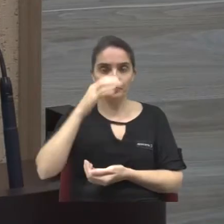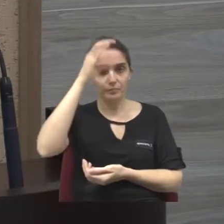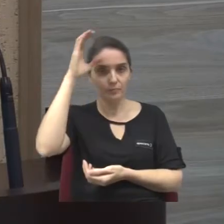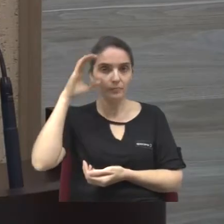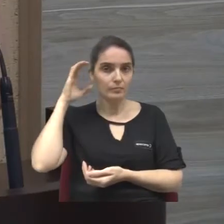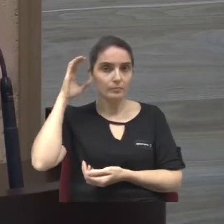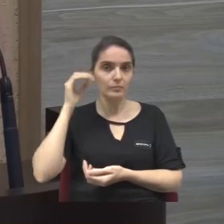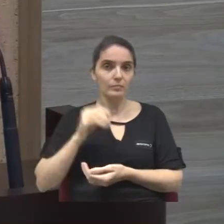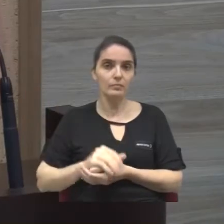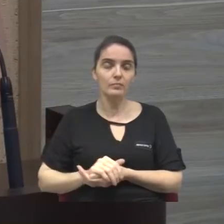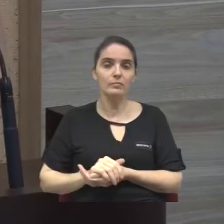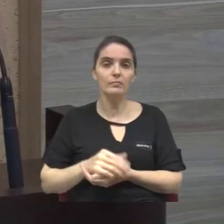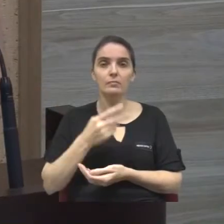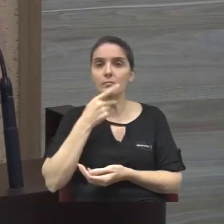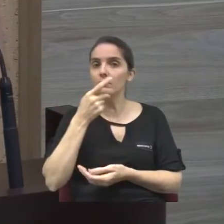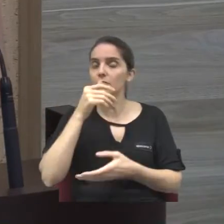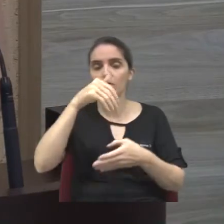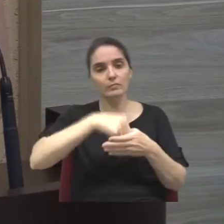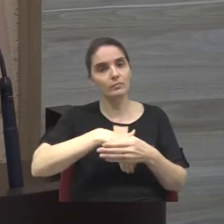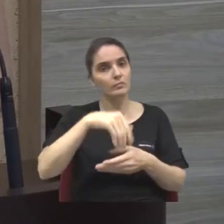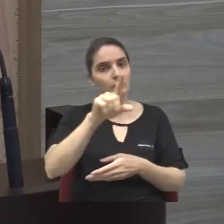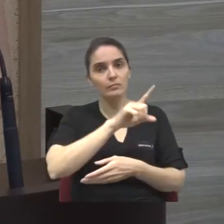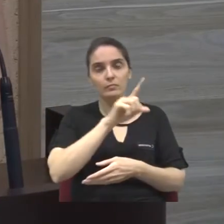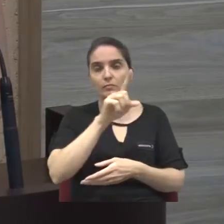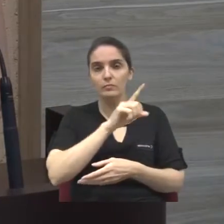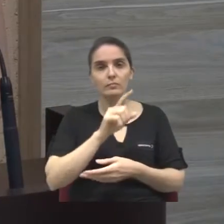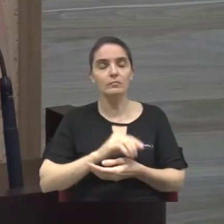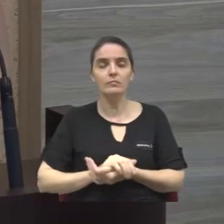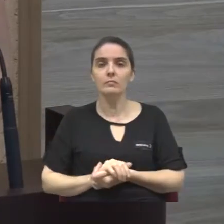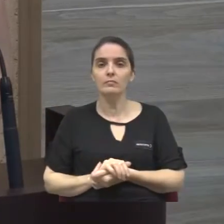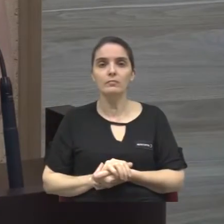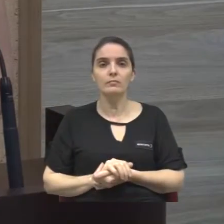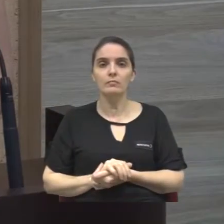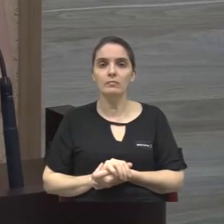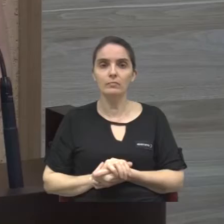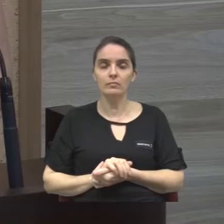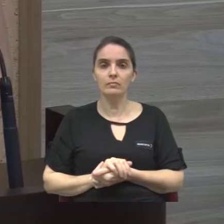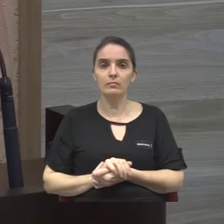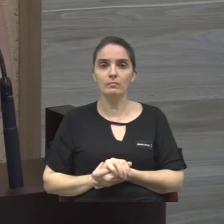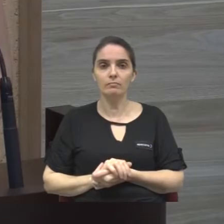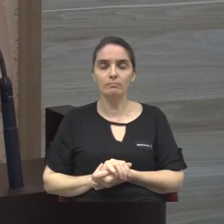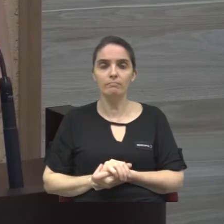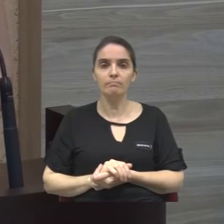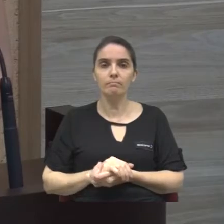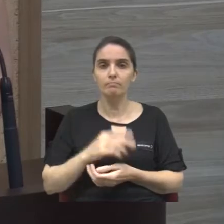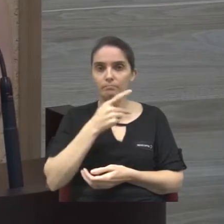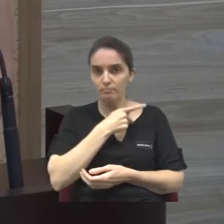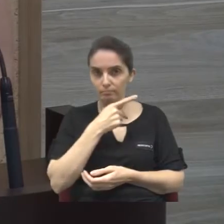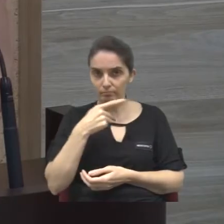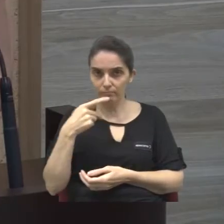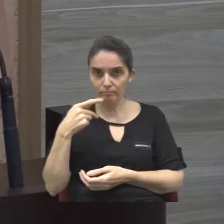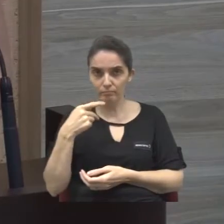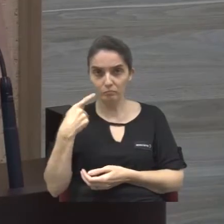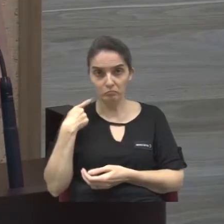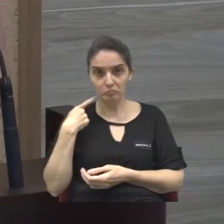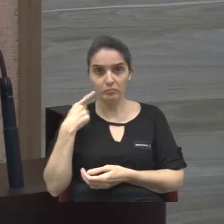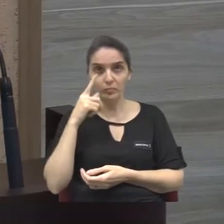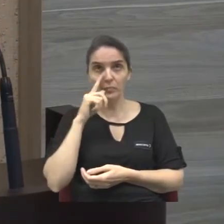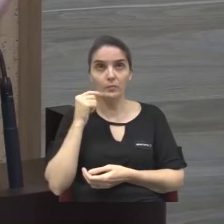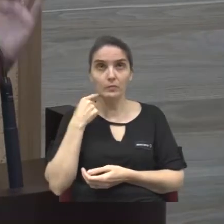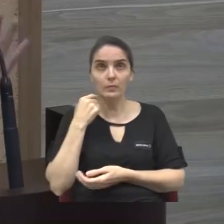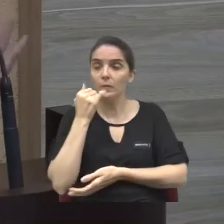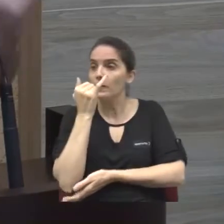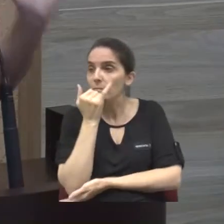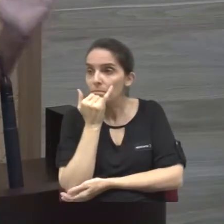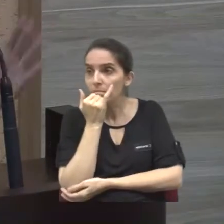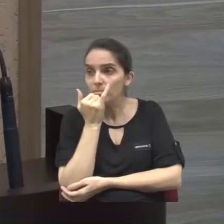na primeira vez e nessa segunda vez. Devo desculpas ao pastor Newton. Nem digo, viu, pastor, que o senhor